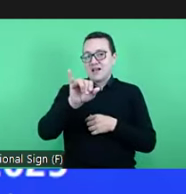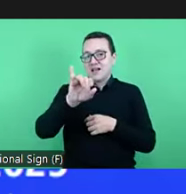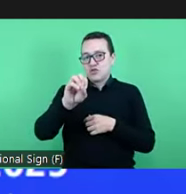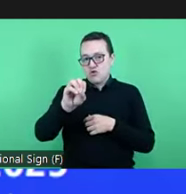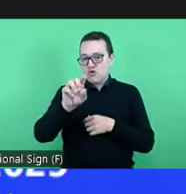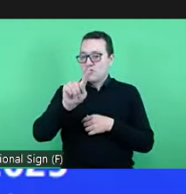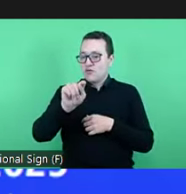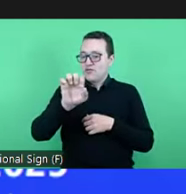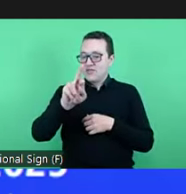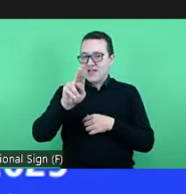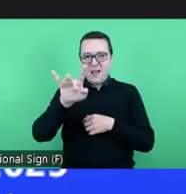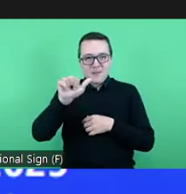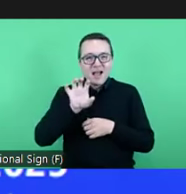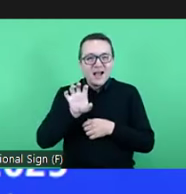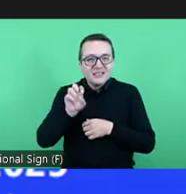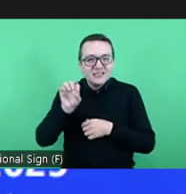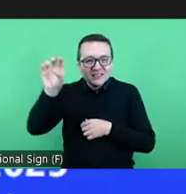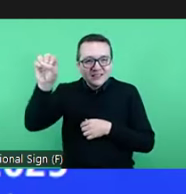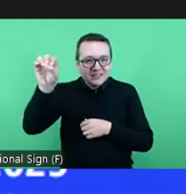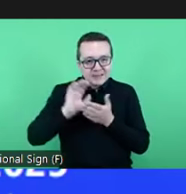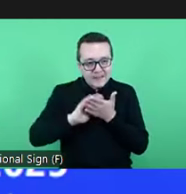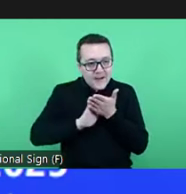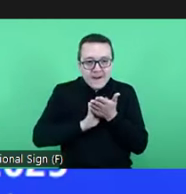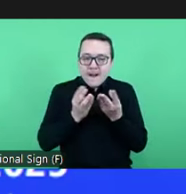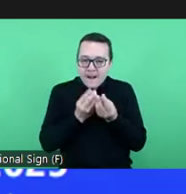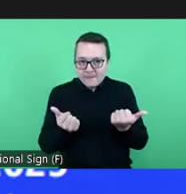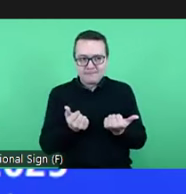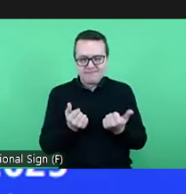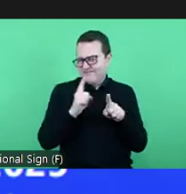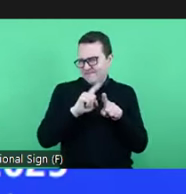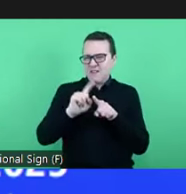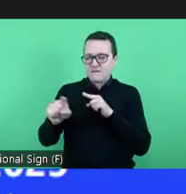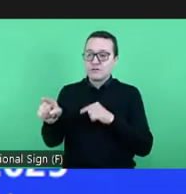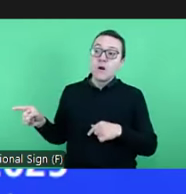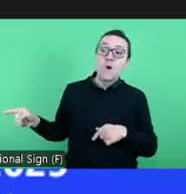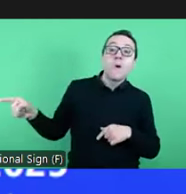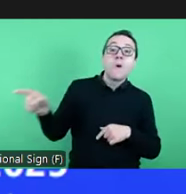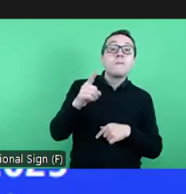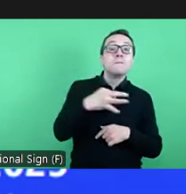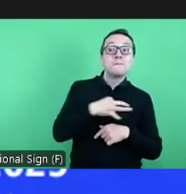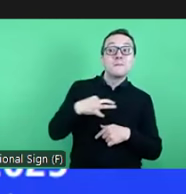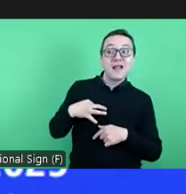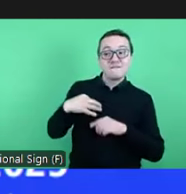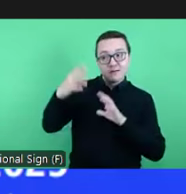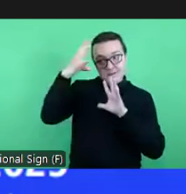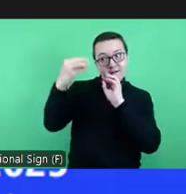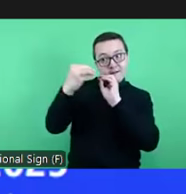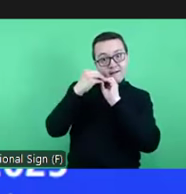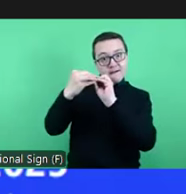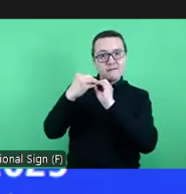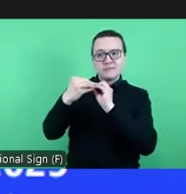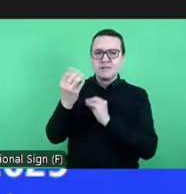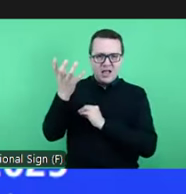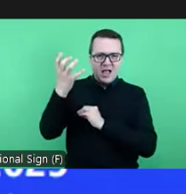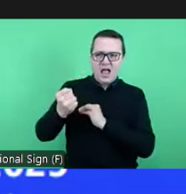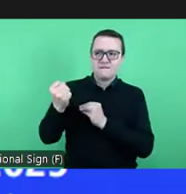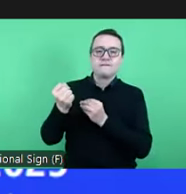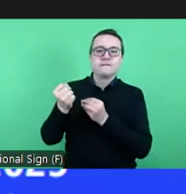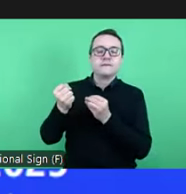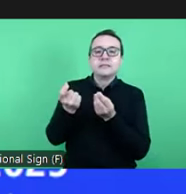technology. dívidas We com are fundamento tributário por working with serviços, private aumentando a capacidade da rede, medicine né? Do mesmo jeito, os